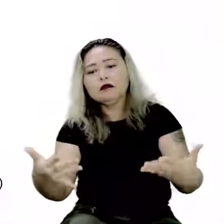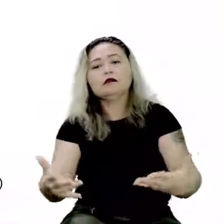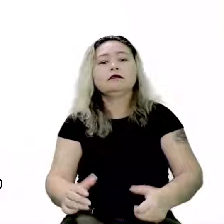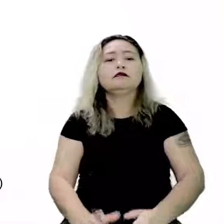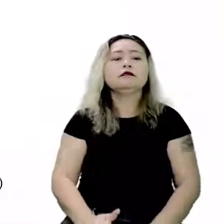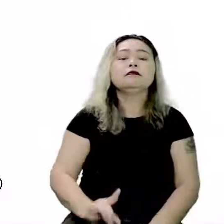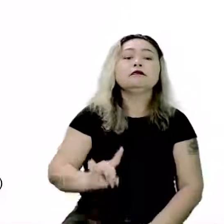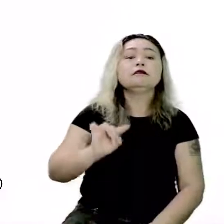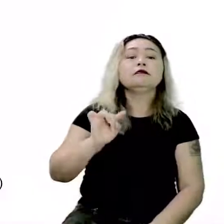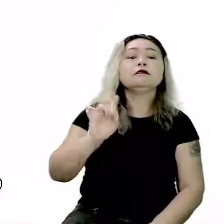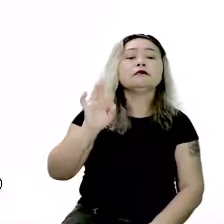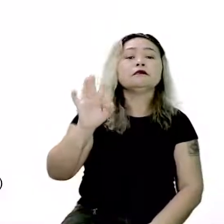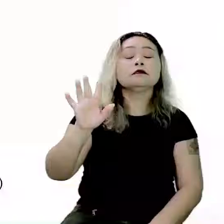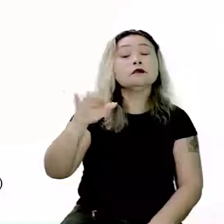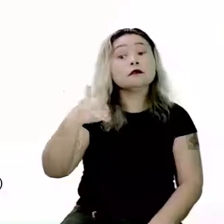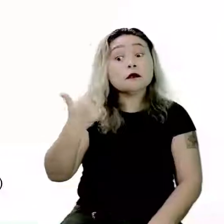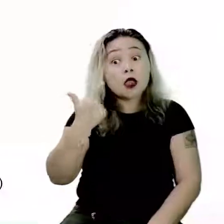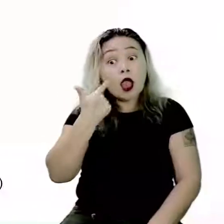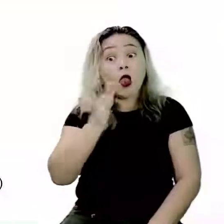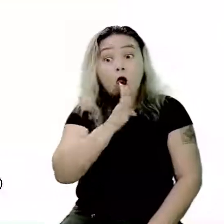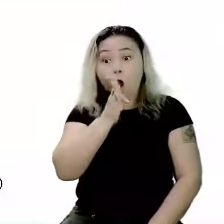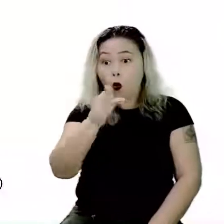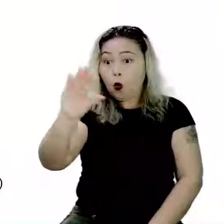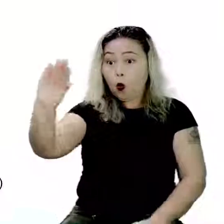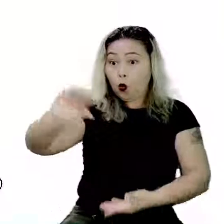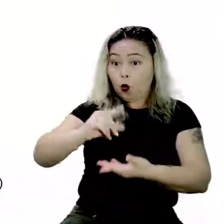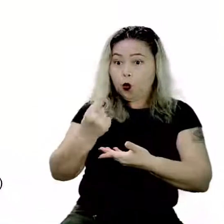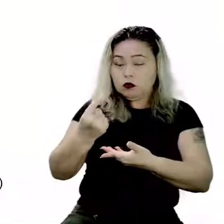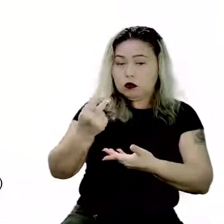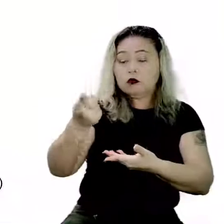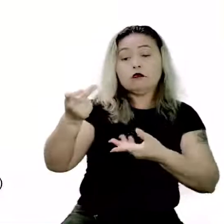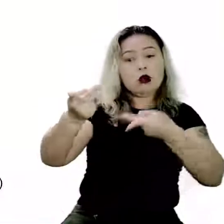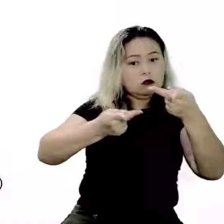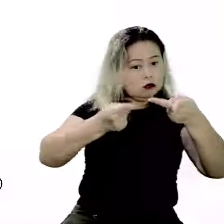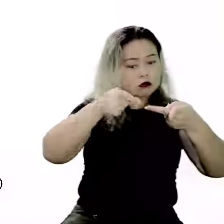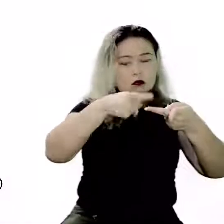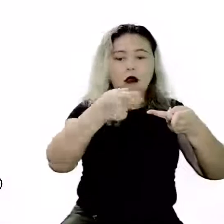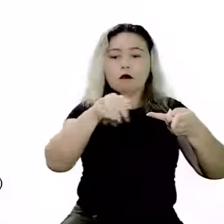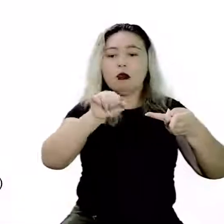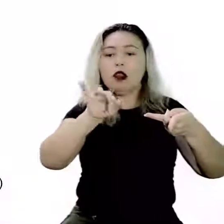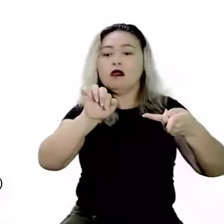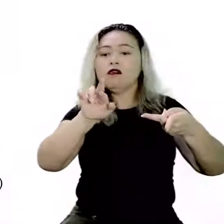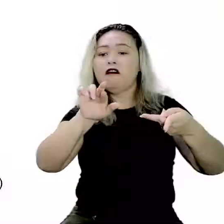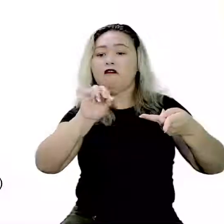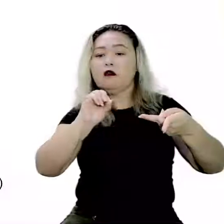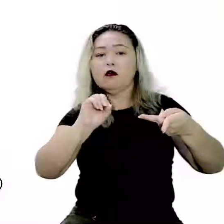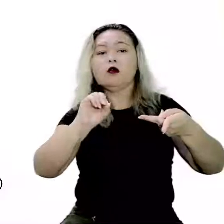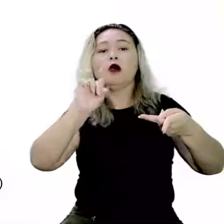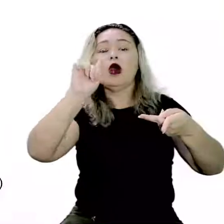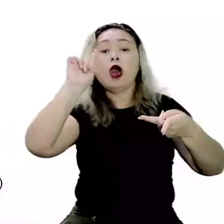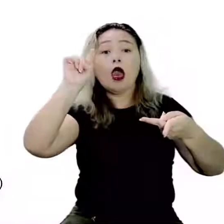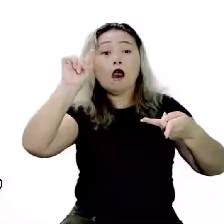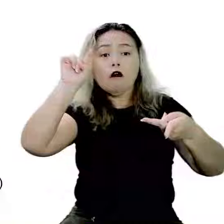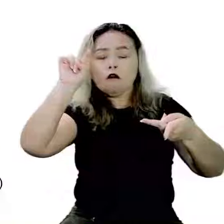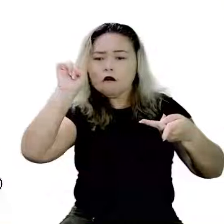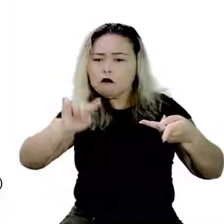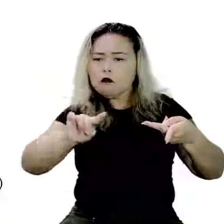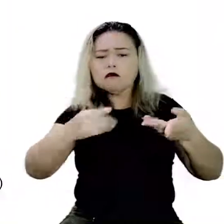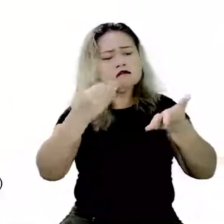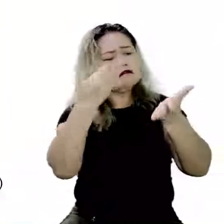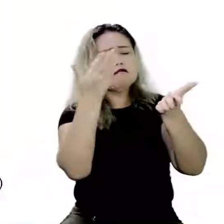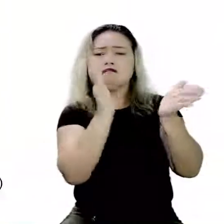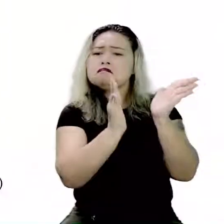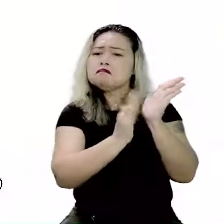Do ponto de vista econômico, o Planaflora foi uma ousada proposta